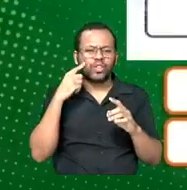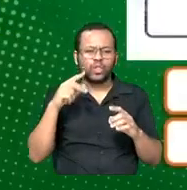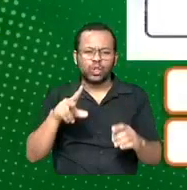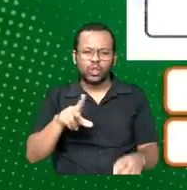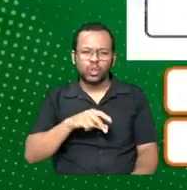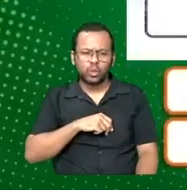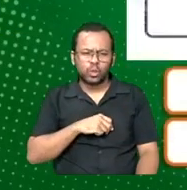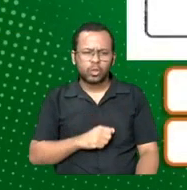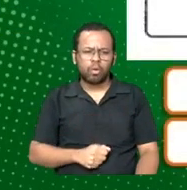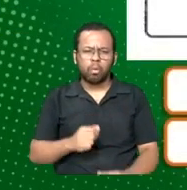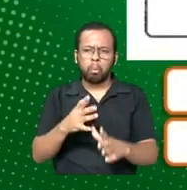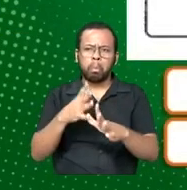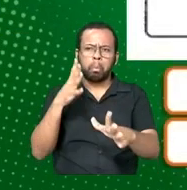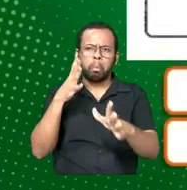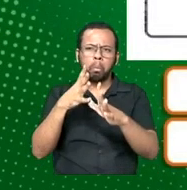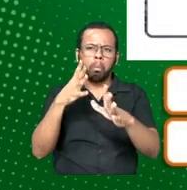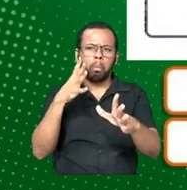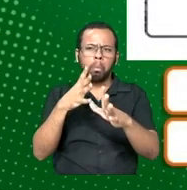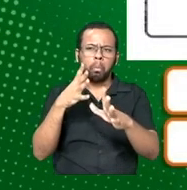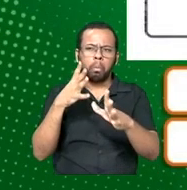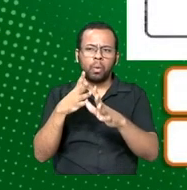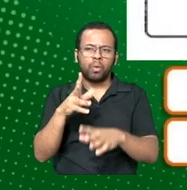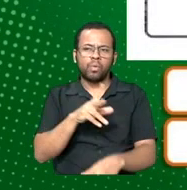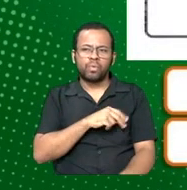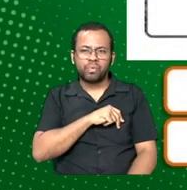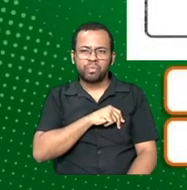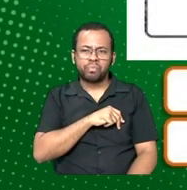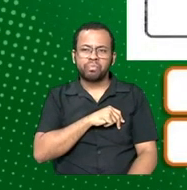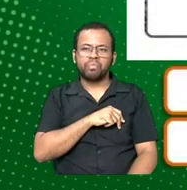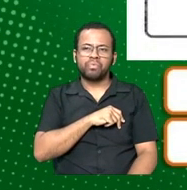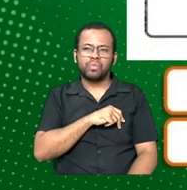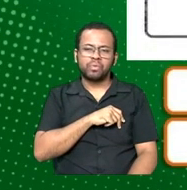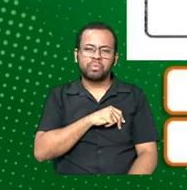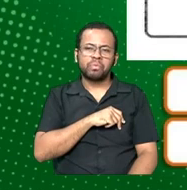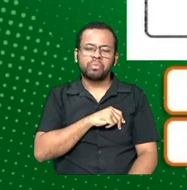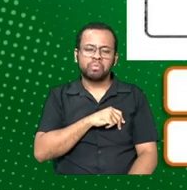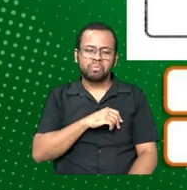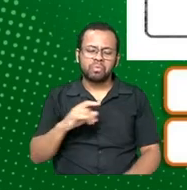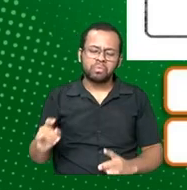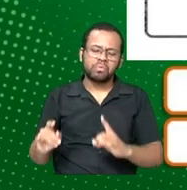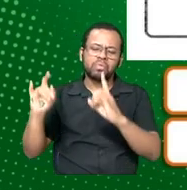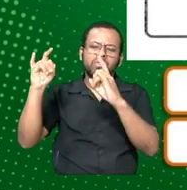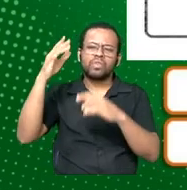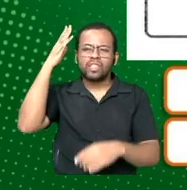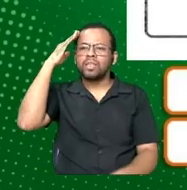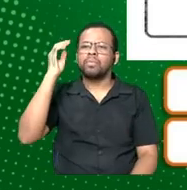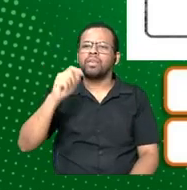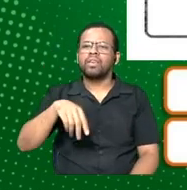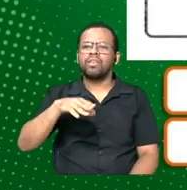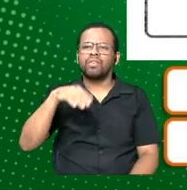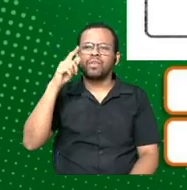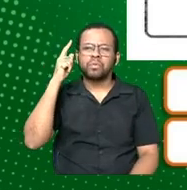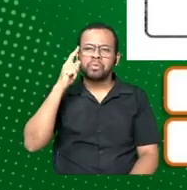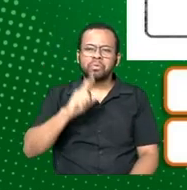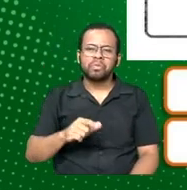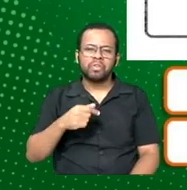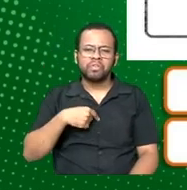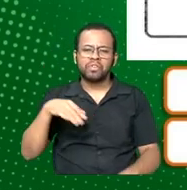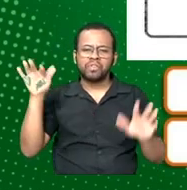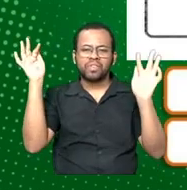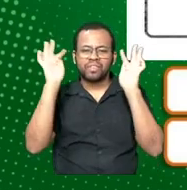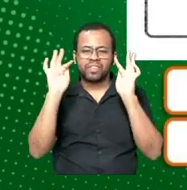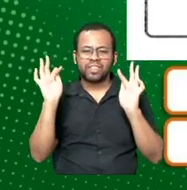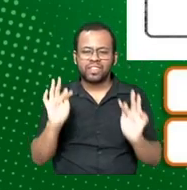alegria né tava muito grande a fila ali para o apartamento vamos saber quem vai levar né muita gente